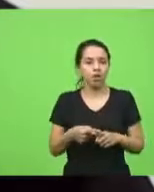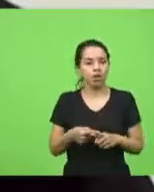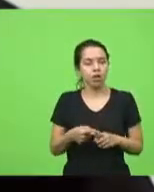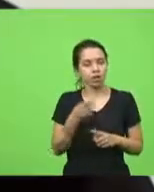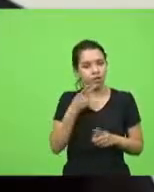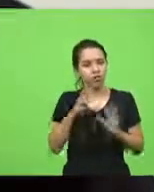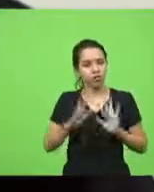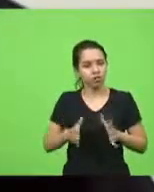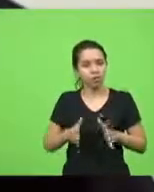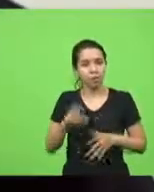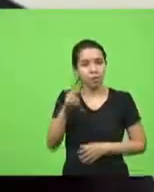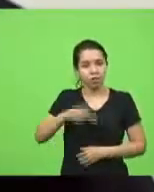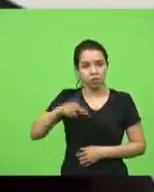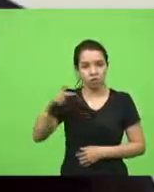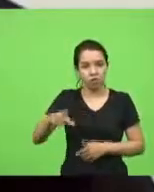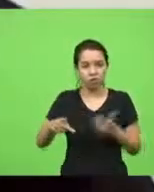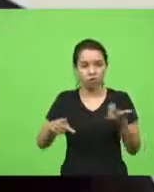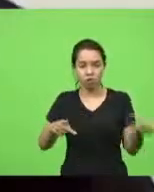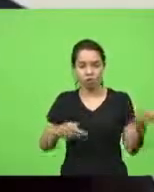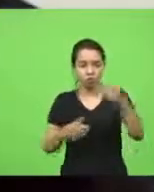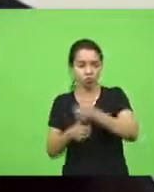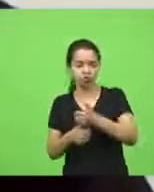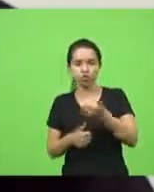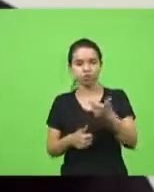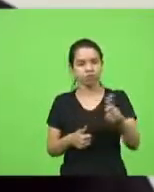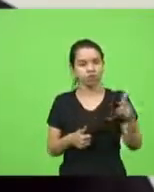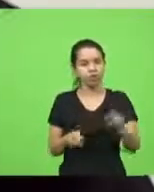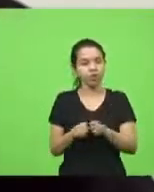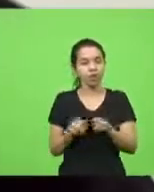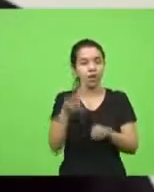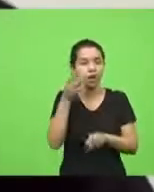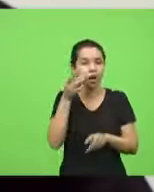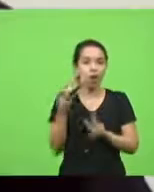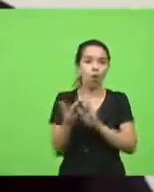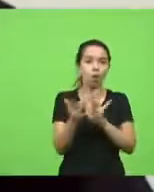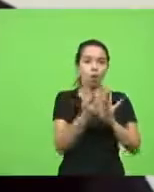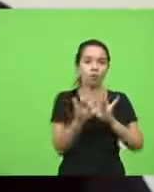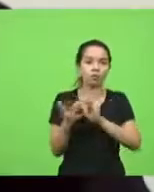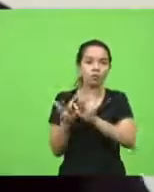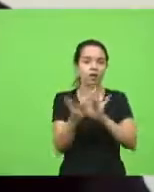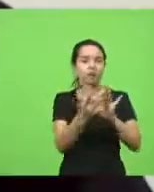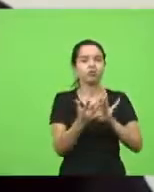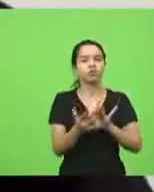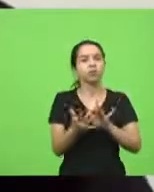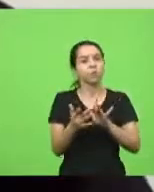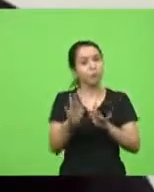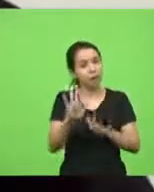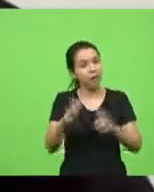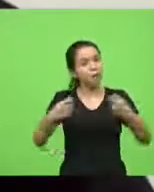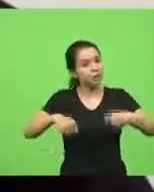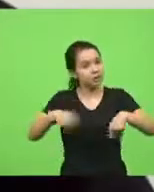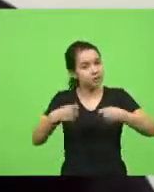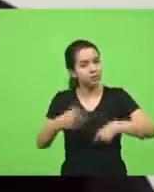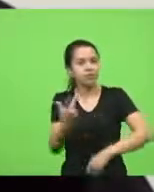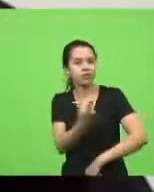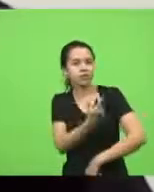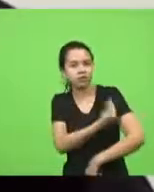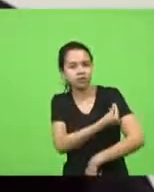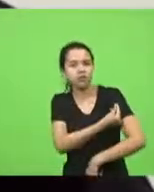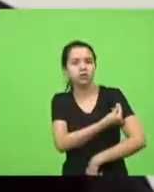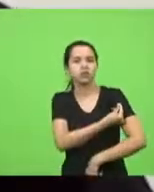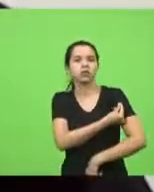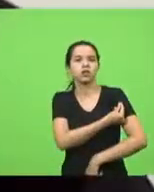substitui o professor e os colegas da turma. No entanto, precisamos que chegue a vacina para que a gente